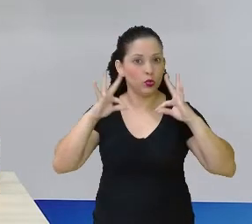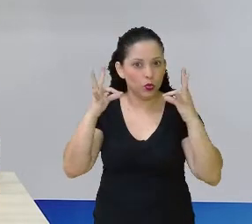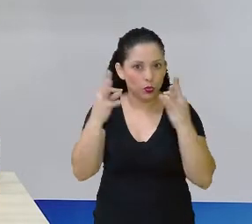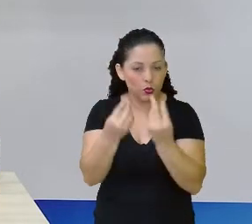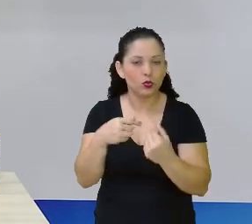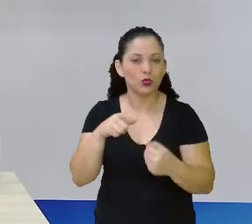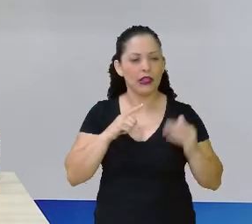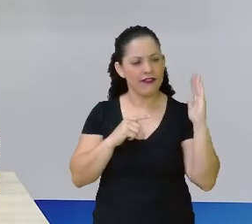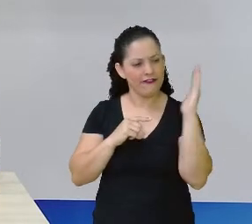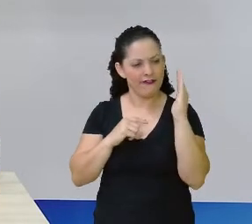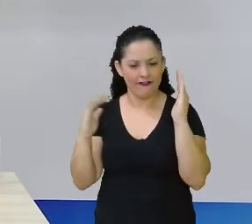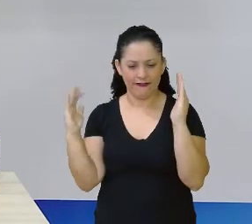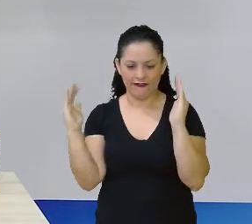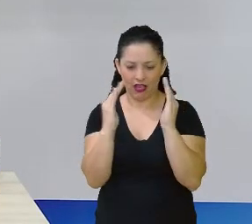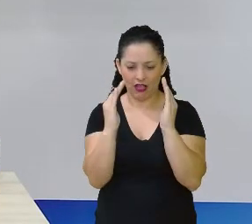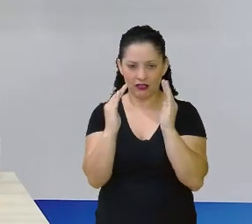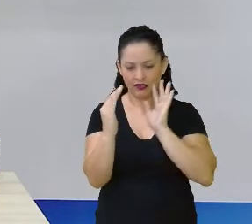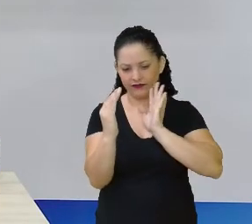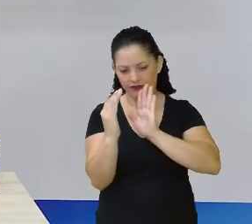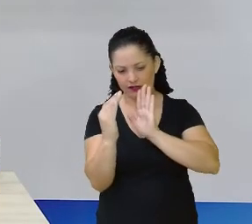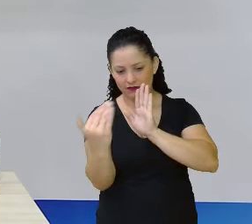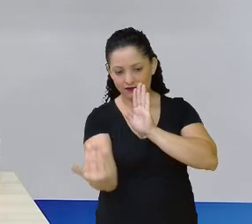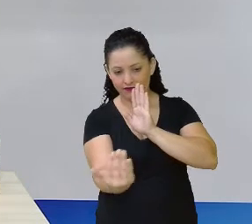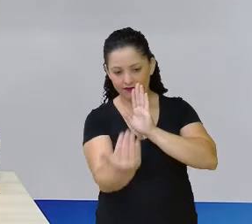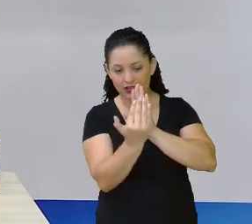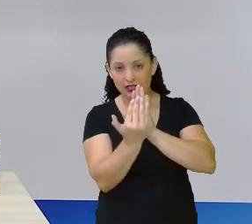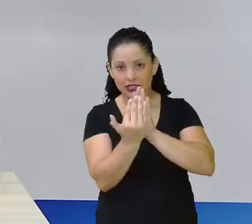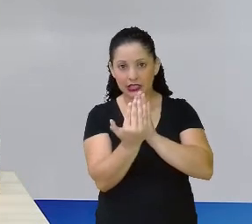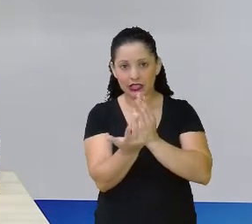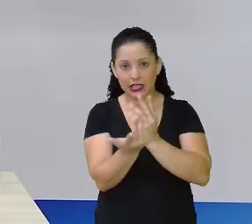faces laterais triangulares.